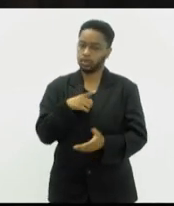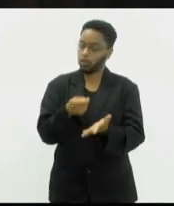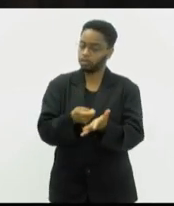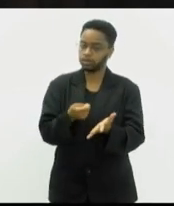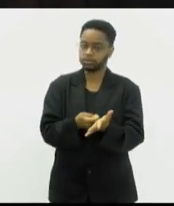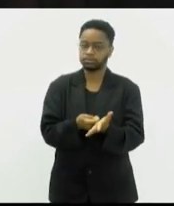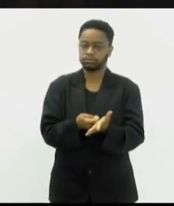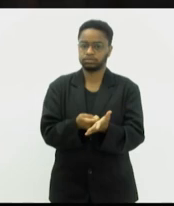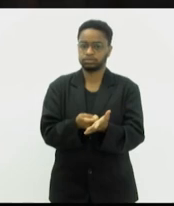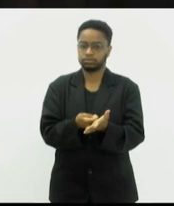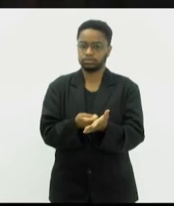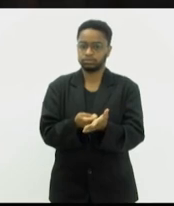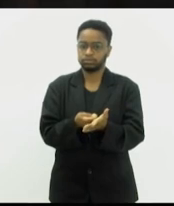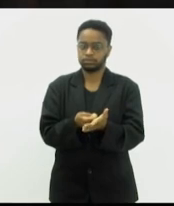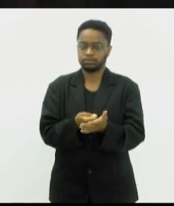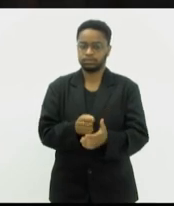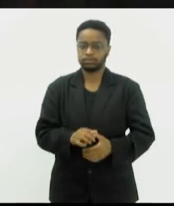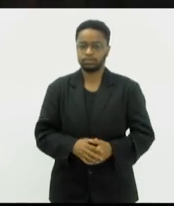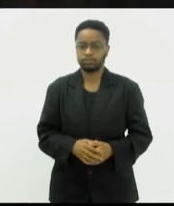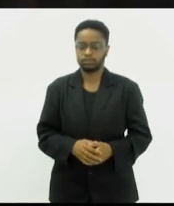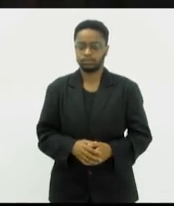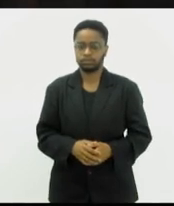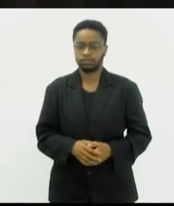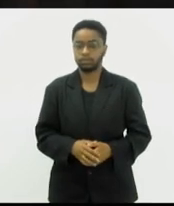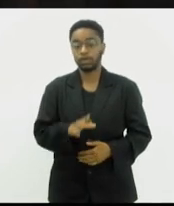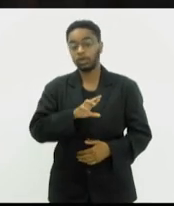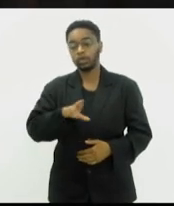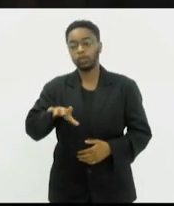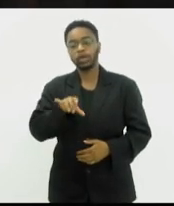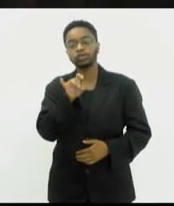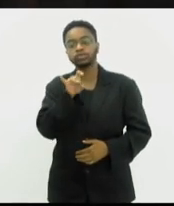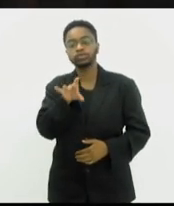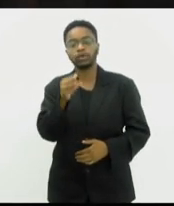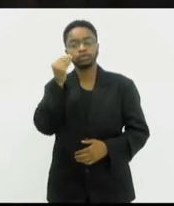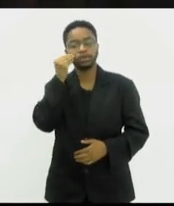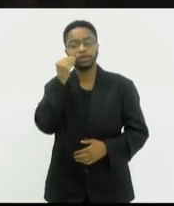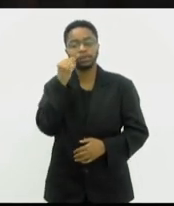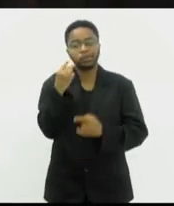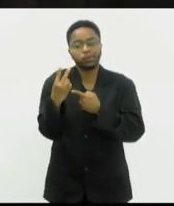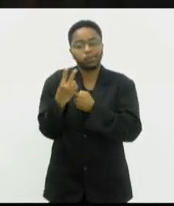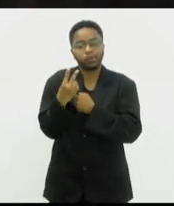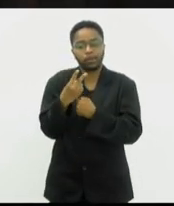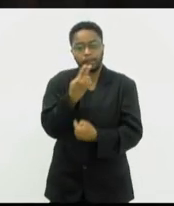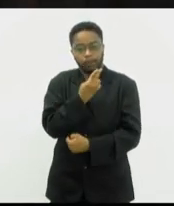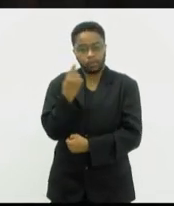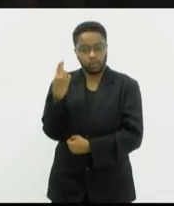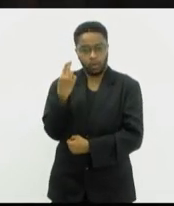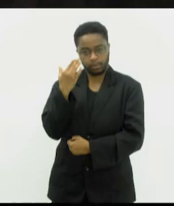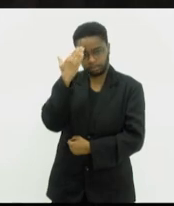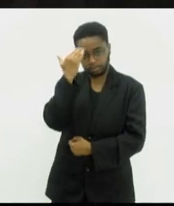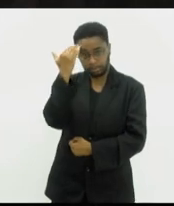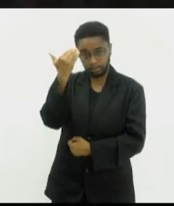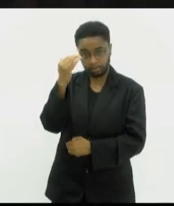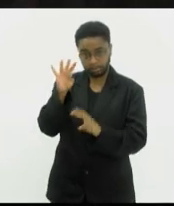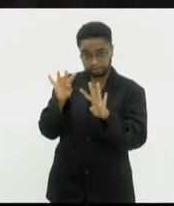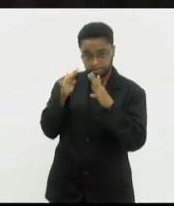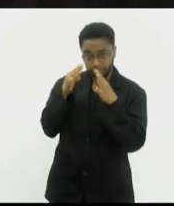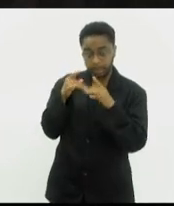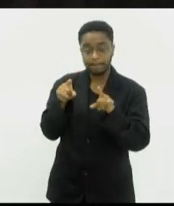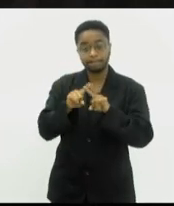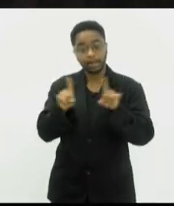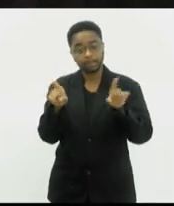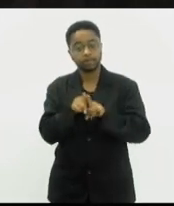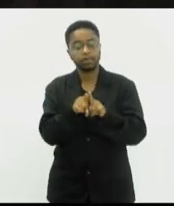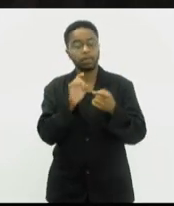isso. Não só para preservar o seu nome e para dar um sinal